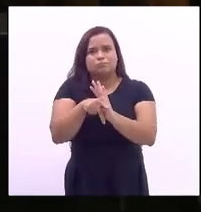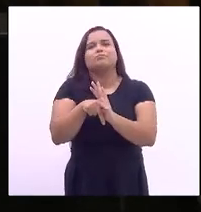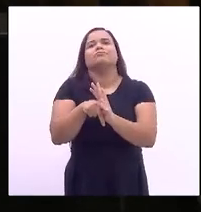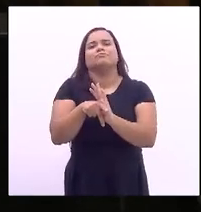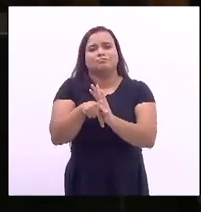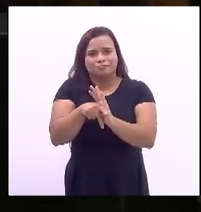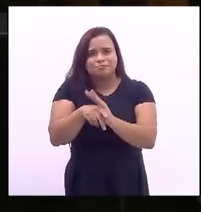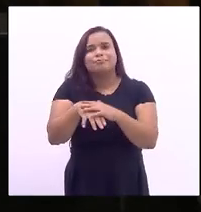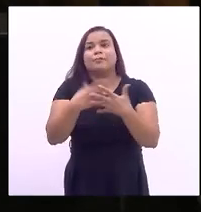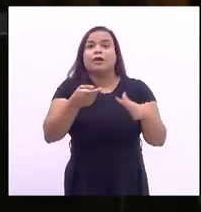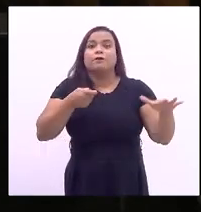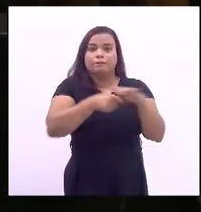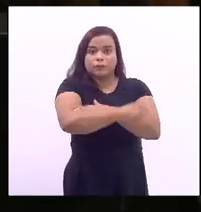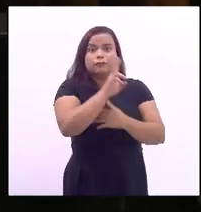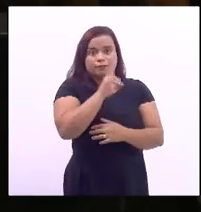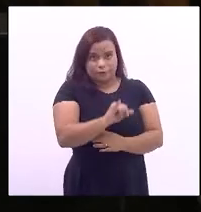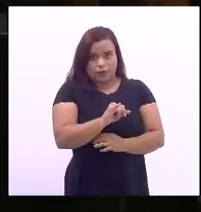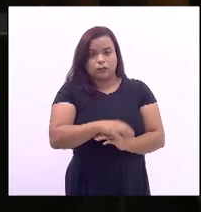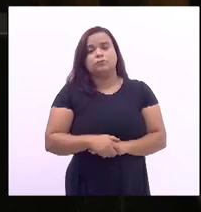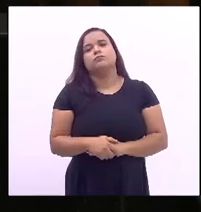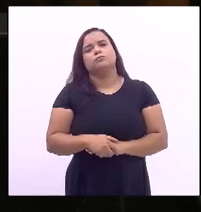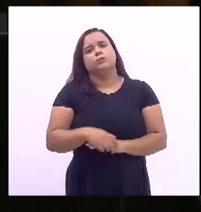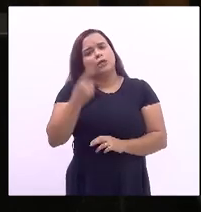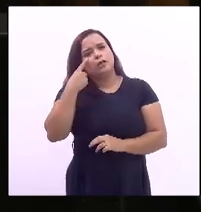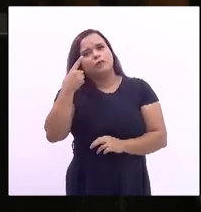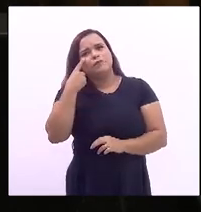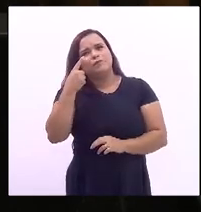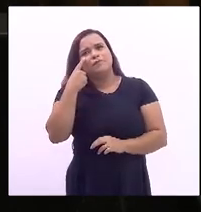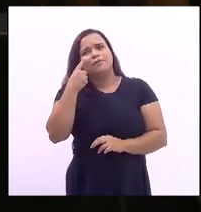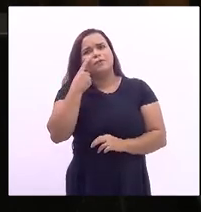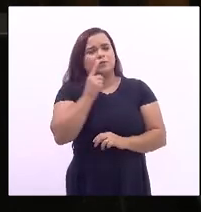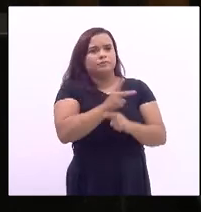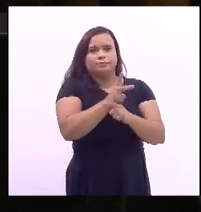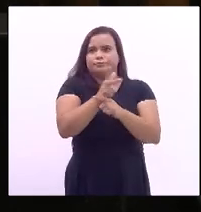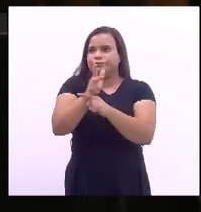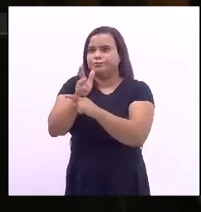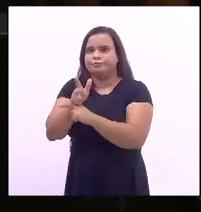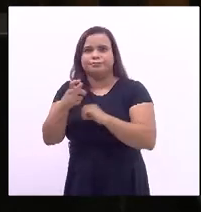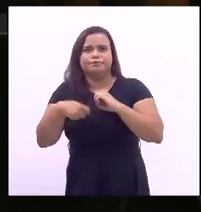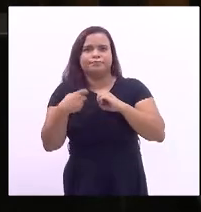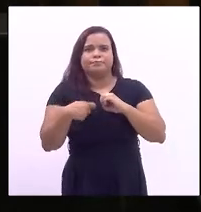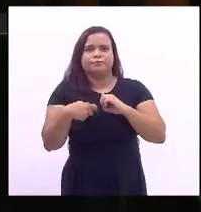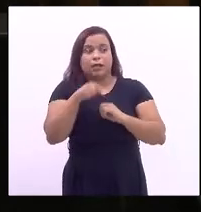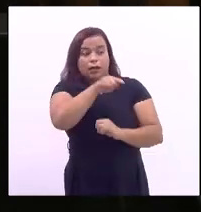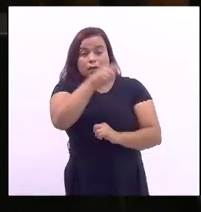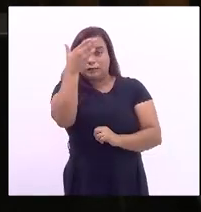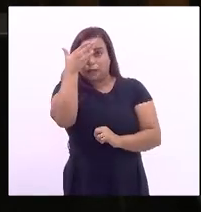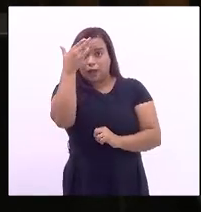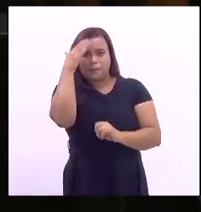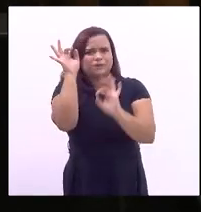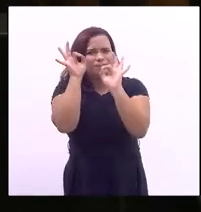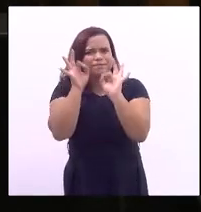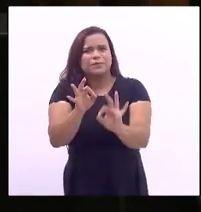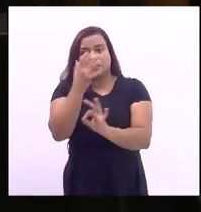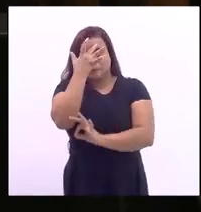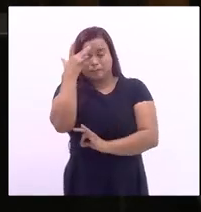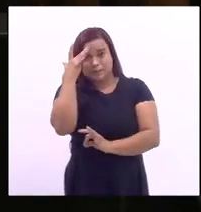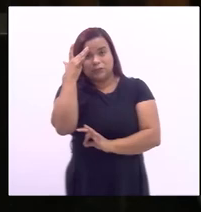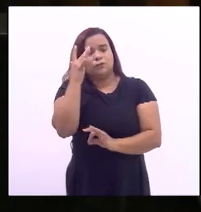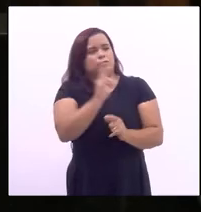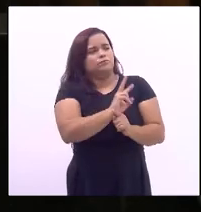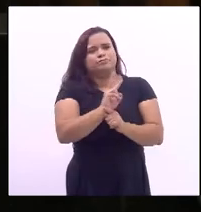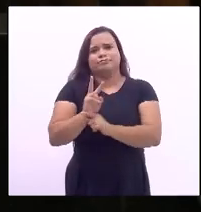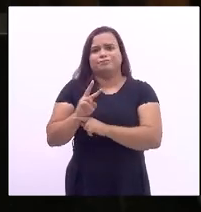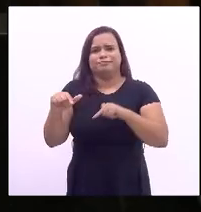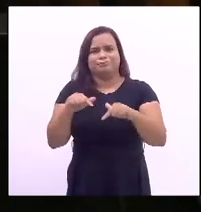para investir em filmagens e ele sabendo perfeitamente que os nossos agentes precisam